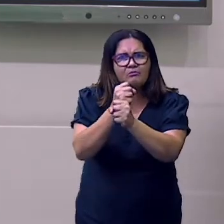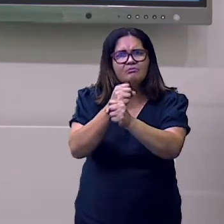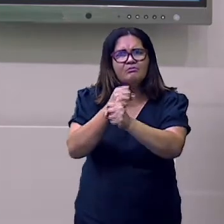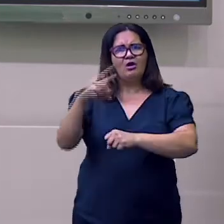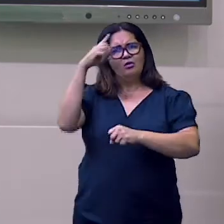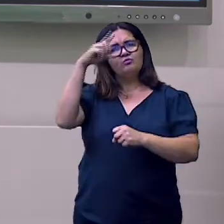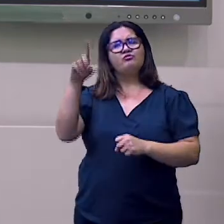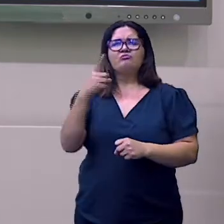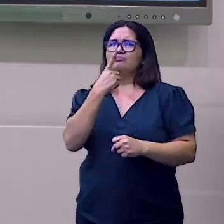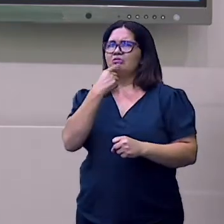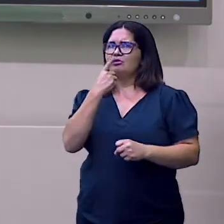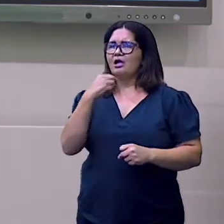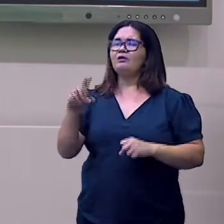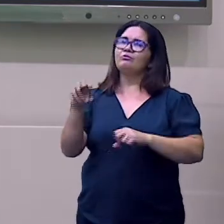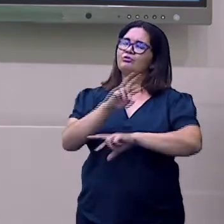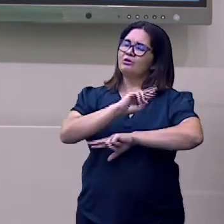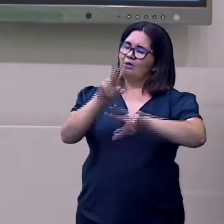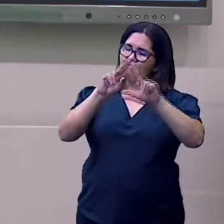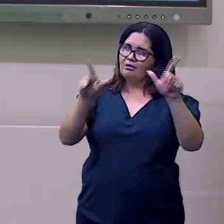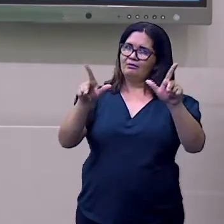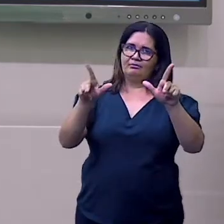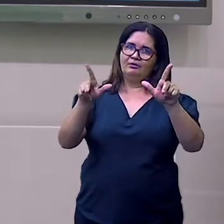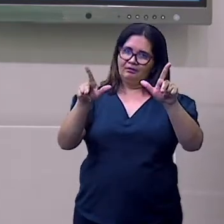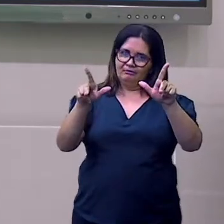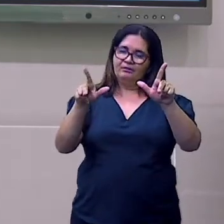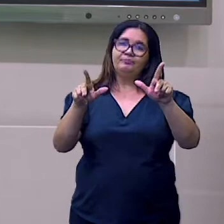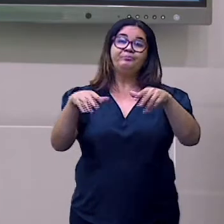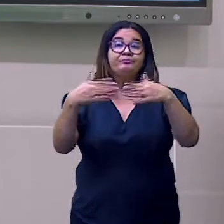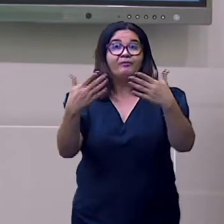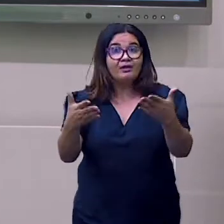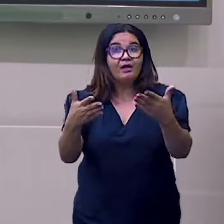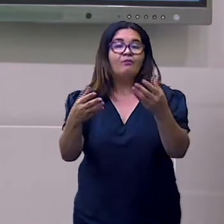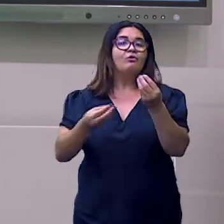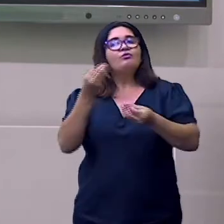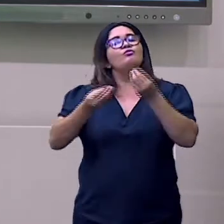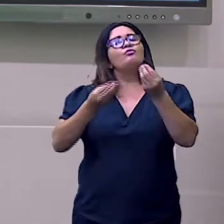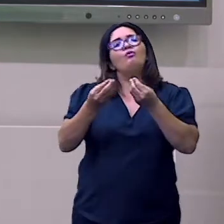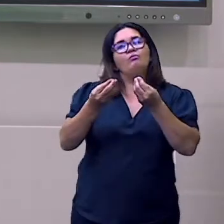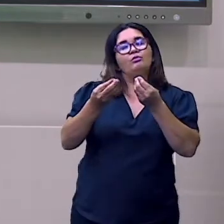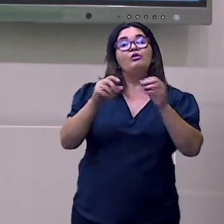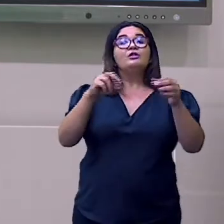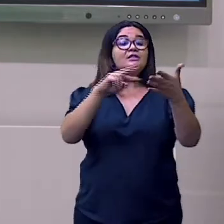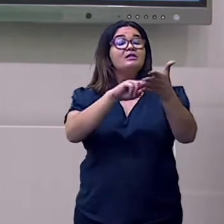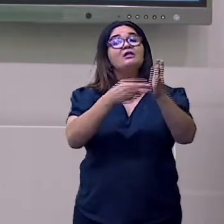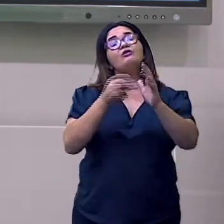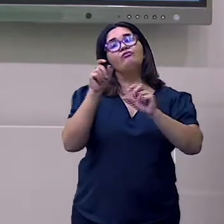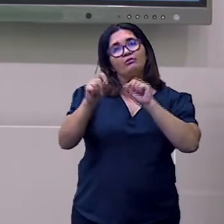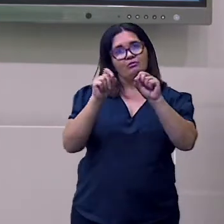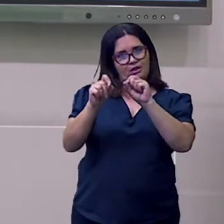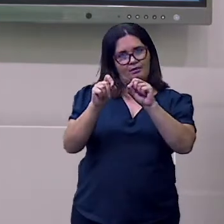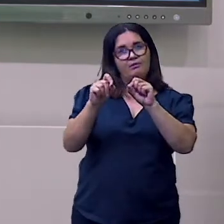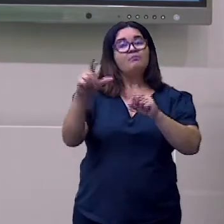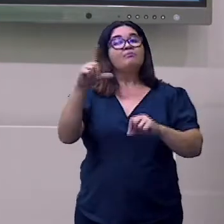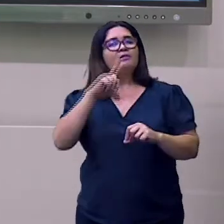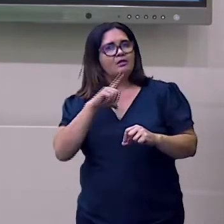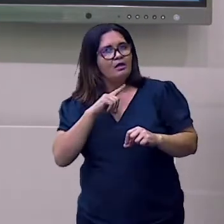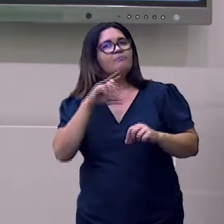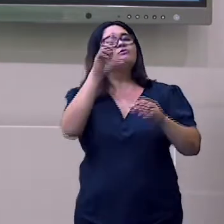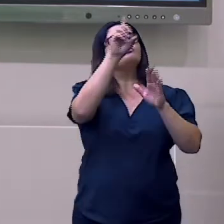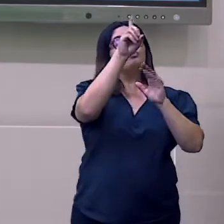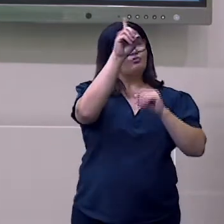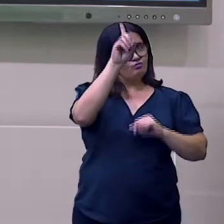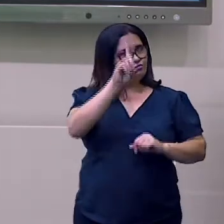rescisão indireta ao contratado. Então, o que isso quer dizer? Que nós temos o direito